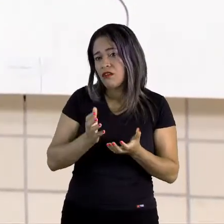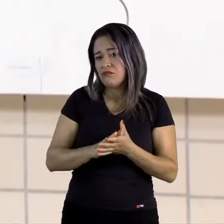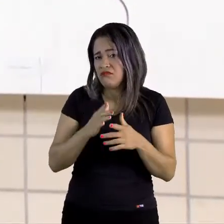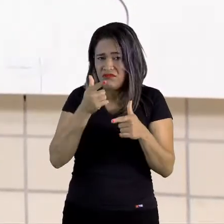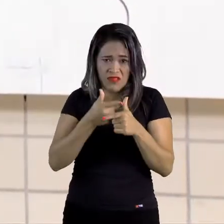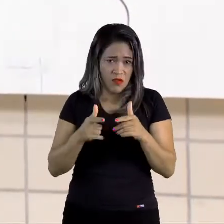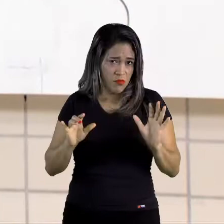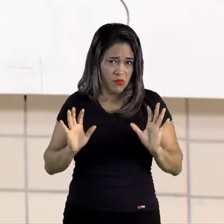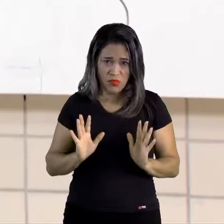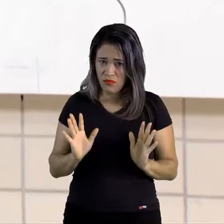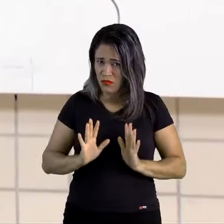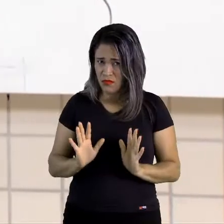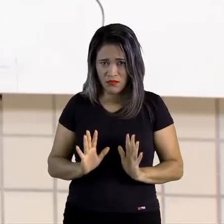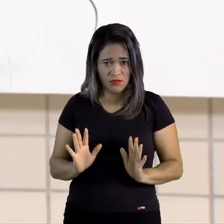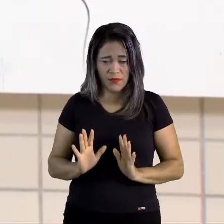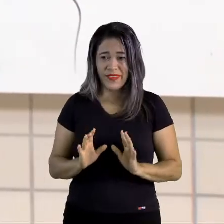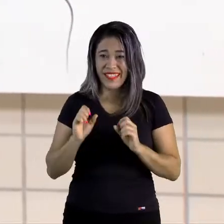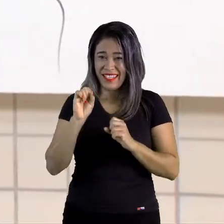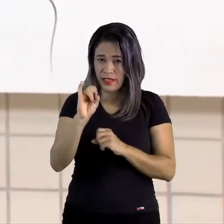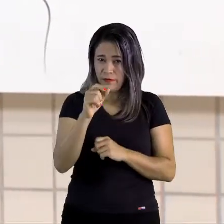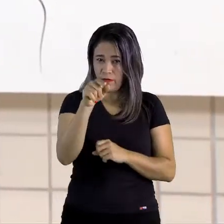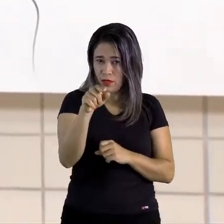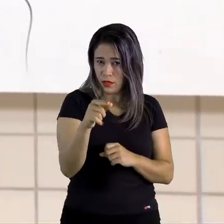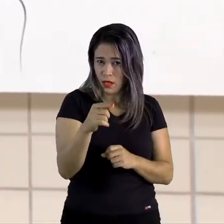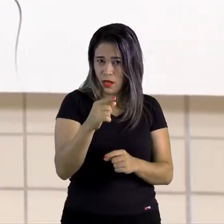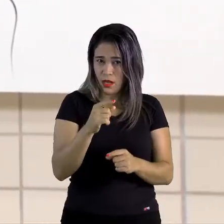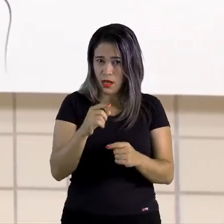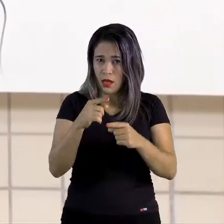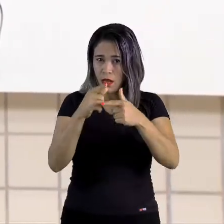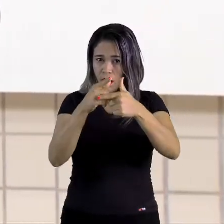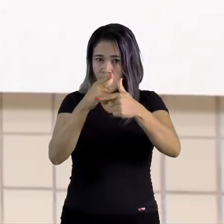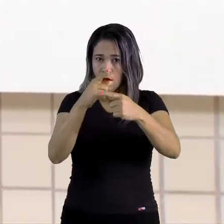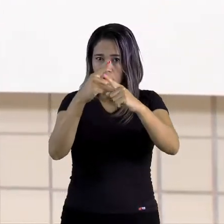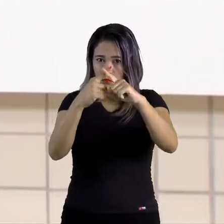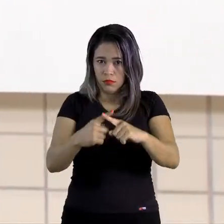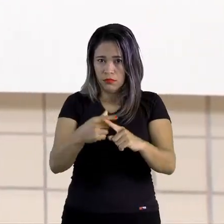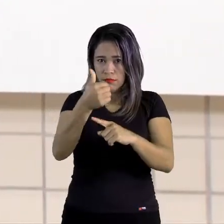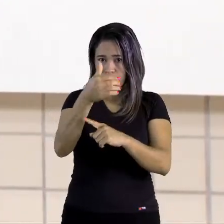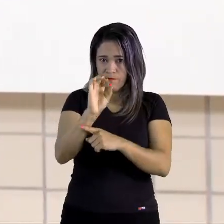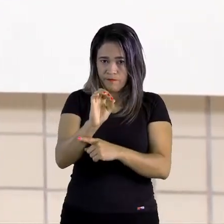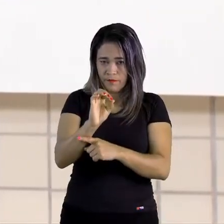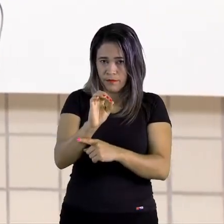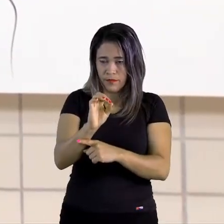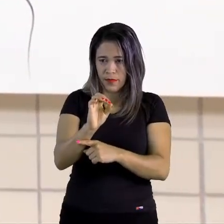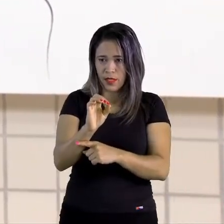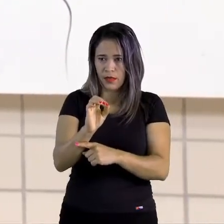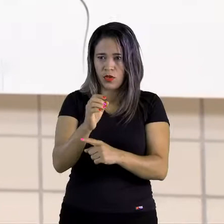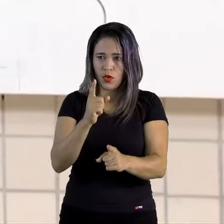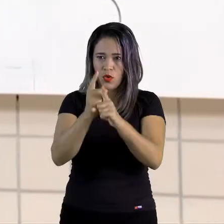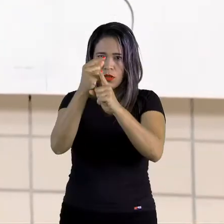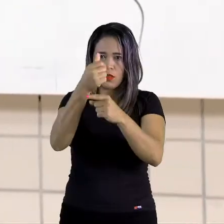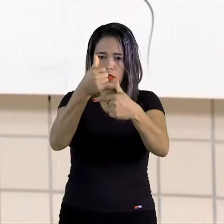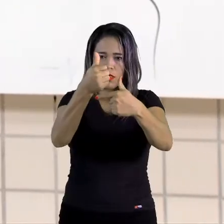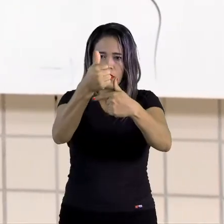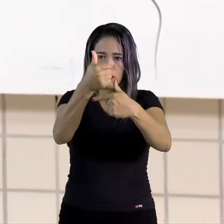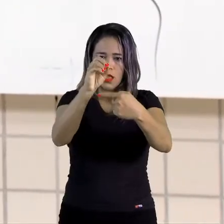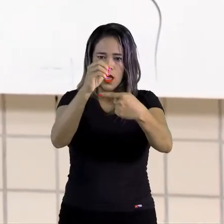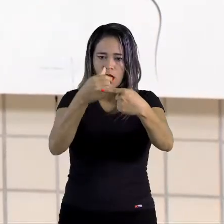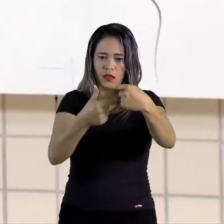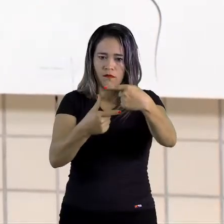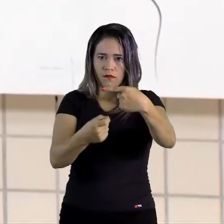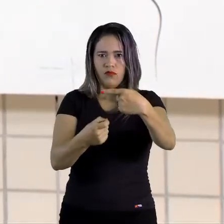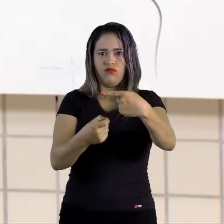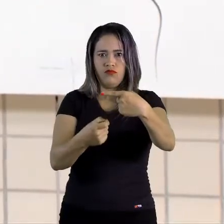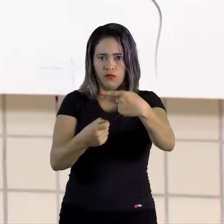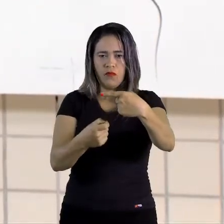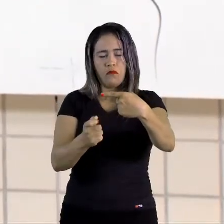Se você multiplicasse por 10, você encontraria 10 vinteavos, que também seria uma fração